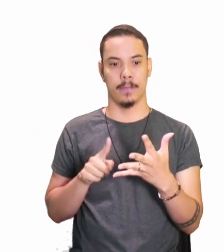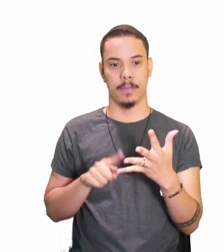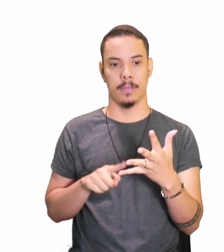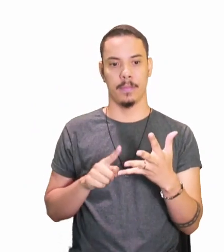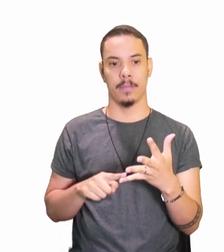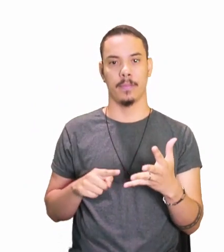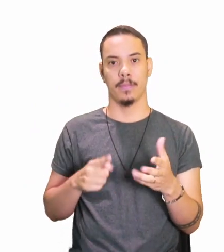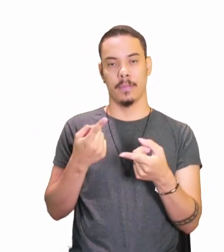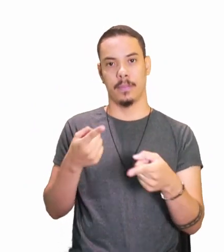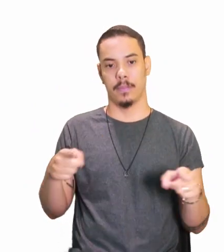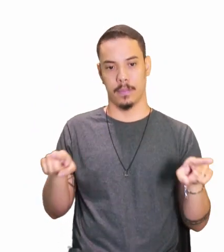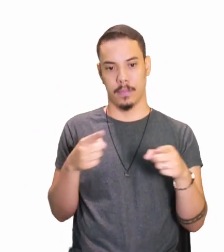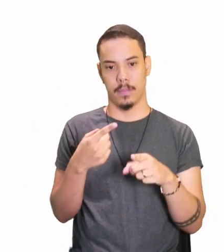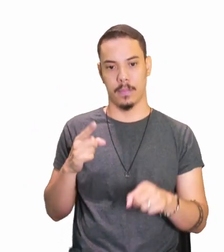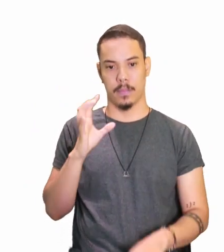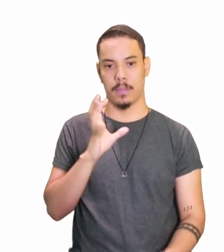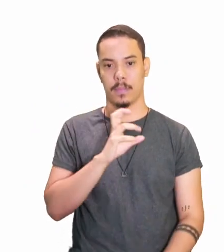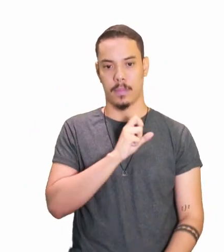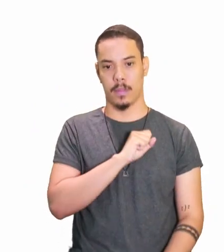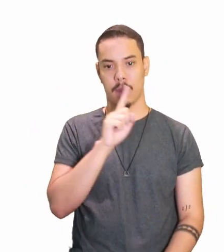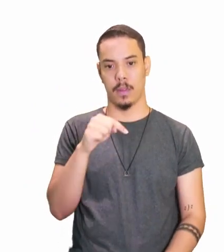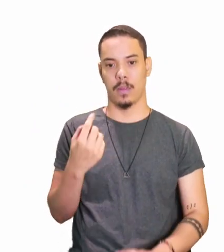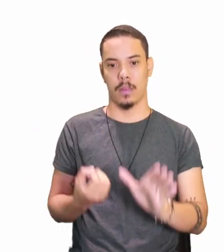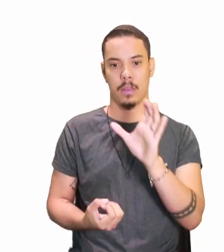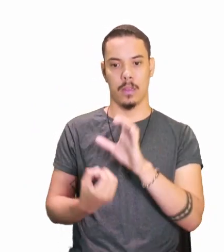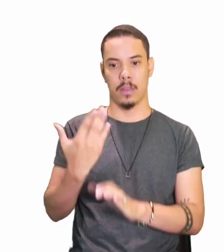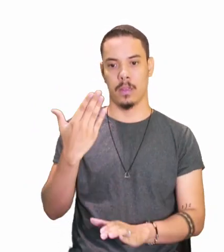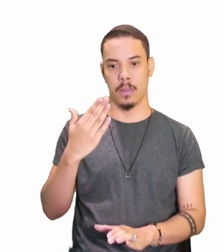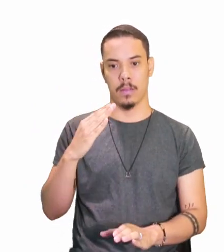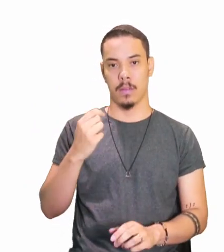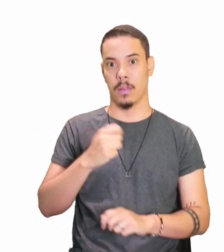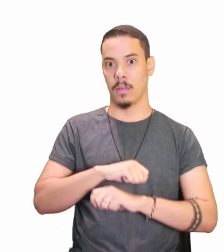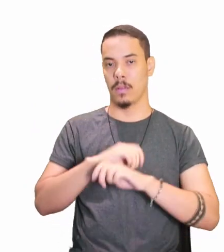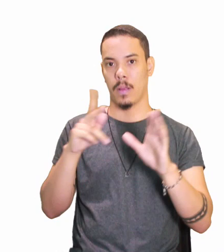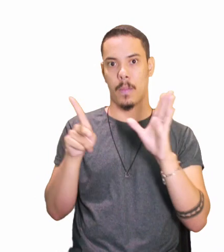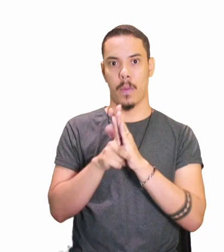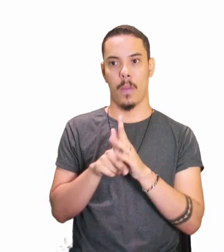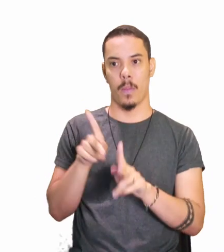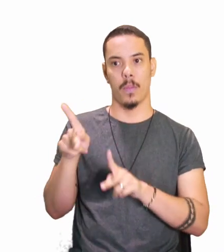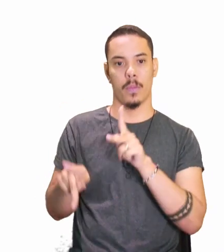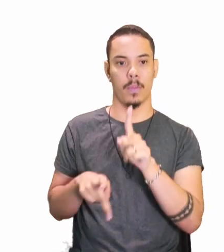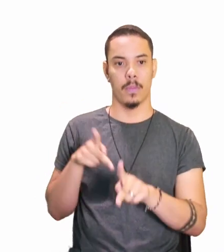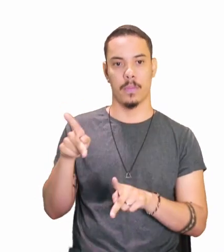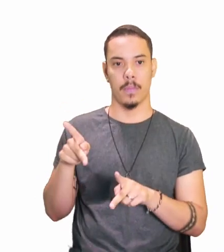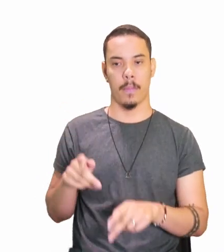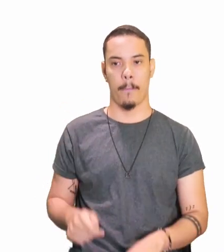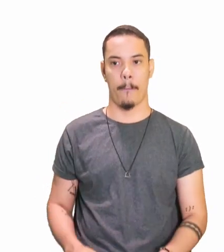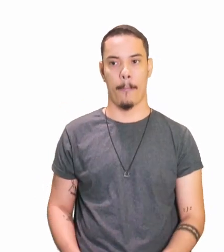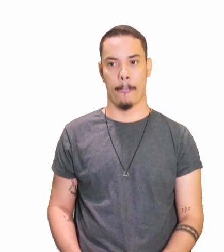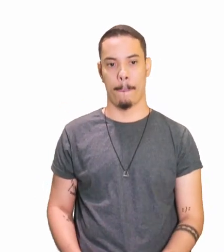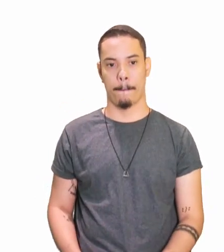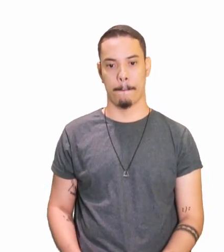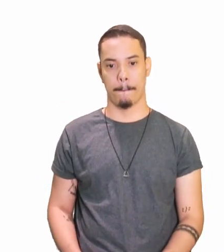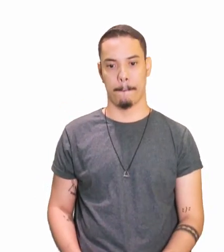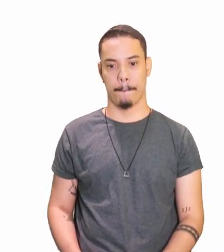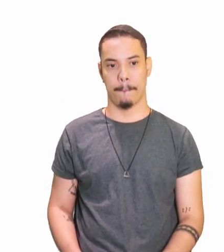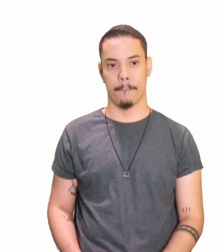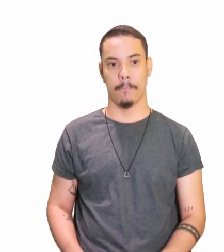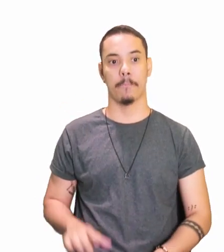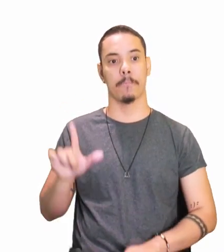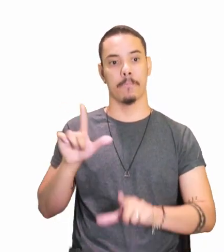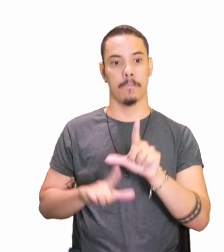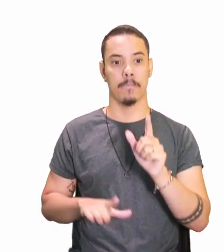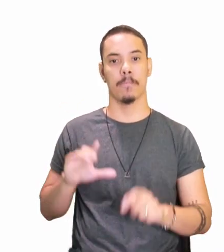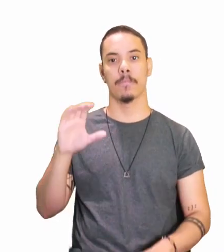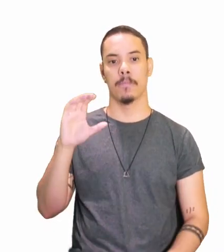E. As cantigas de amor são de origem nitidamente popular. Belezinha? A, B, C, D ou